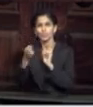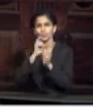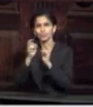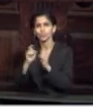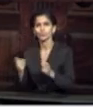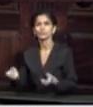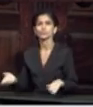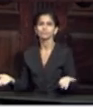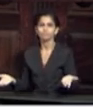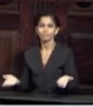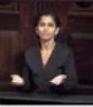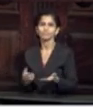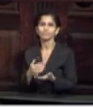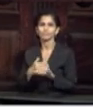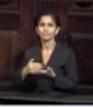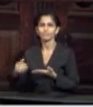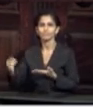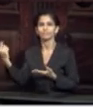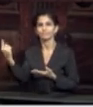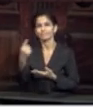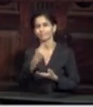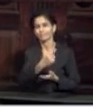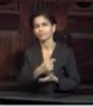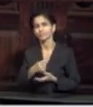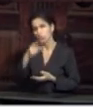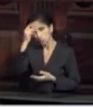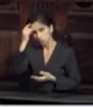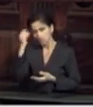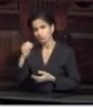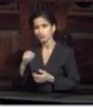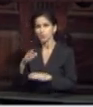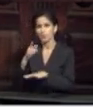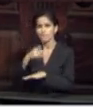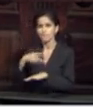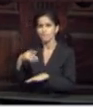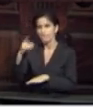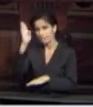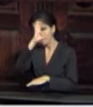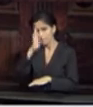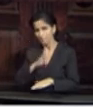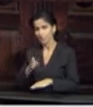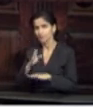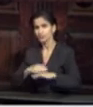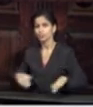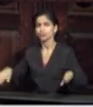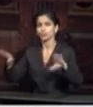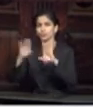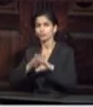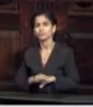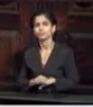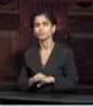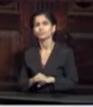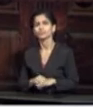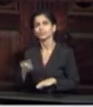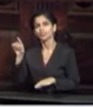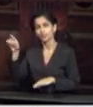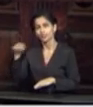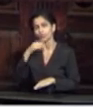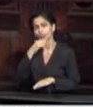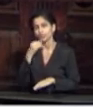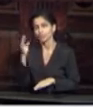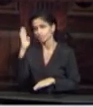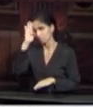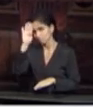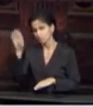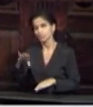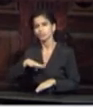com esse discurso que afeta milhares de pessoas Brasil afora e que só o Jean Willis, ou o Jean Willis é um dos principais que tem a